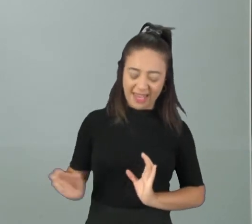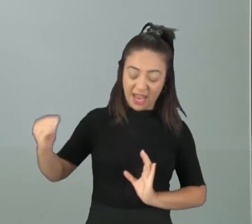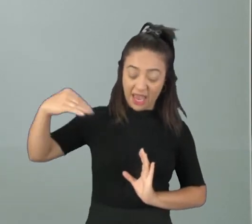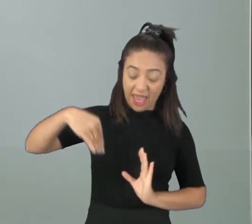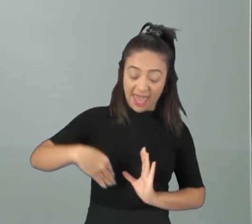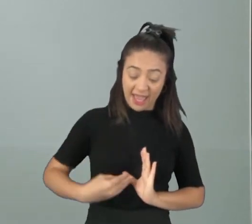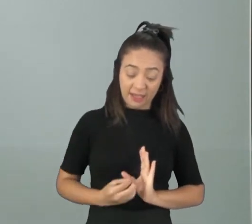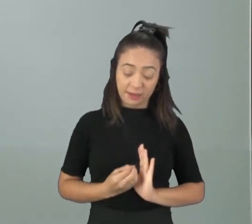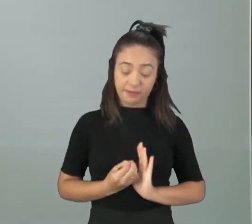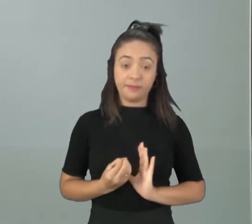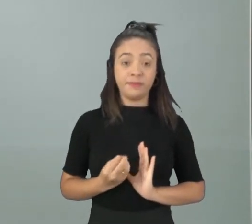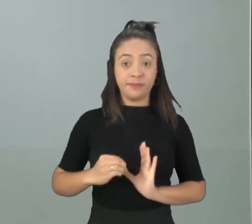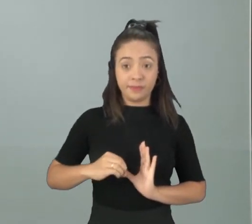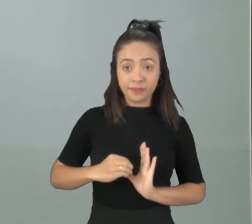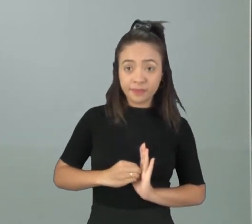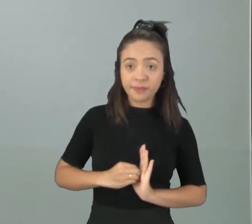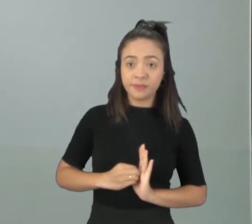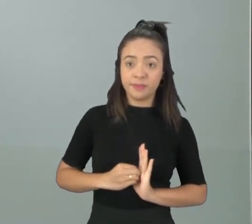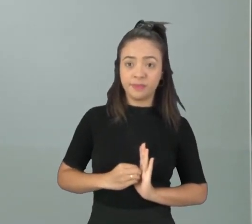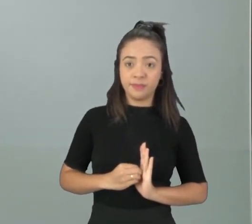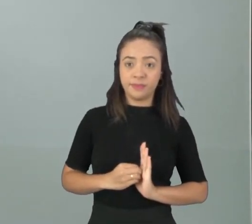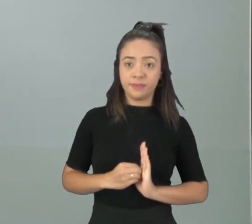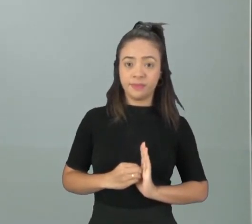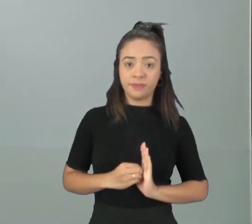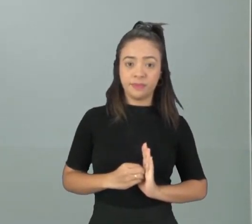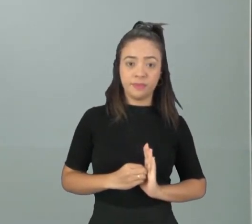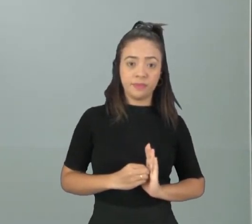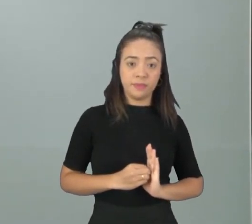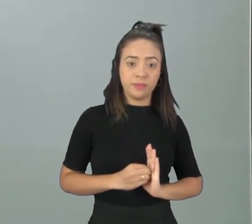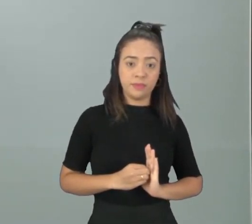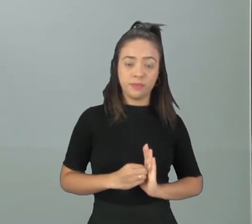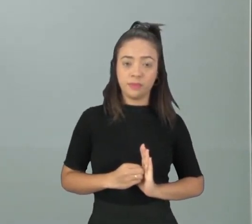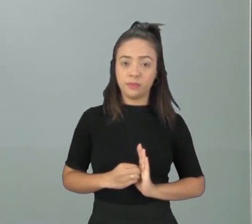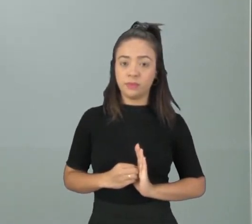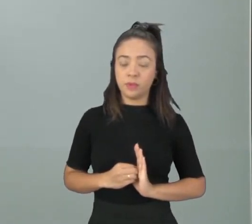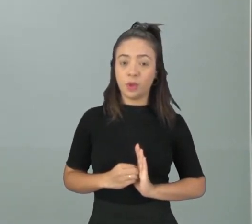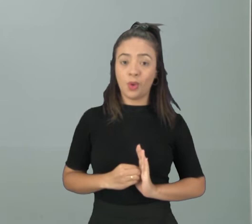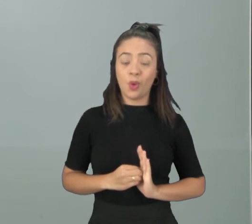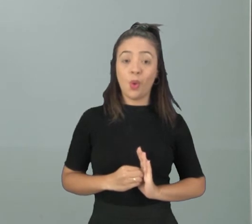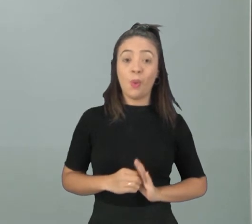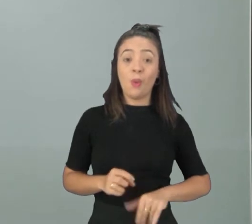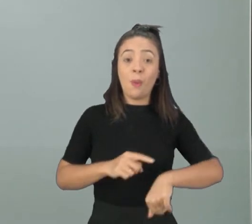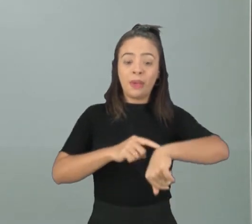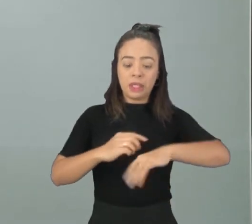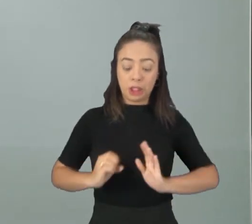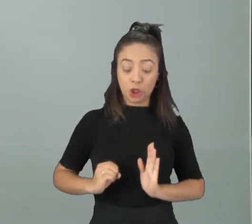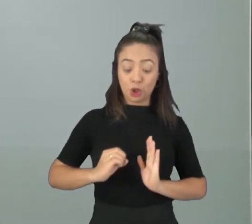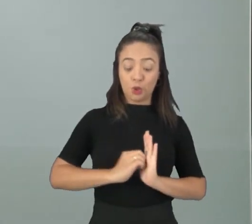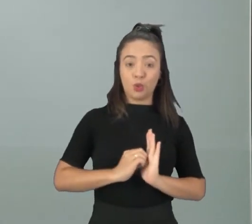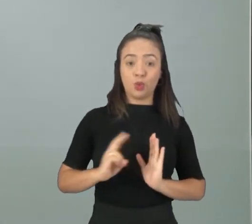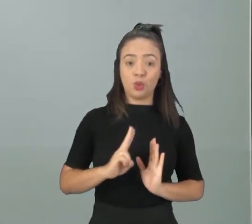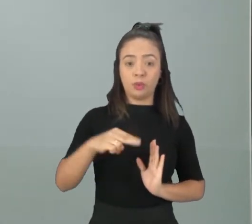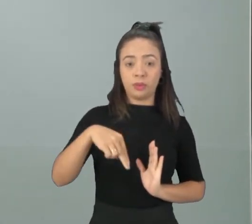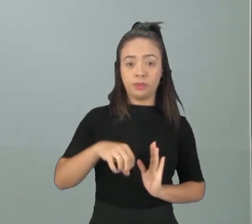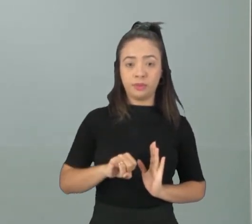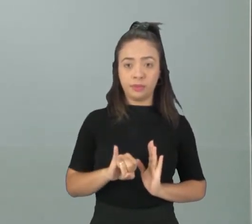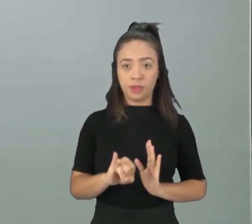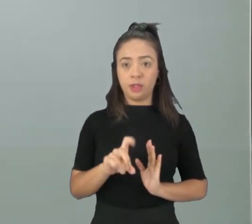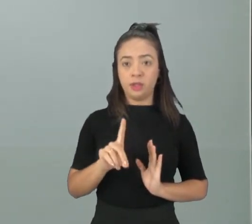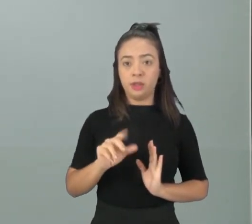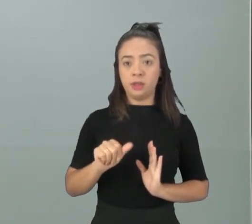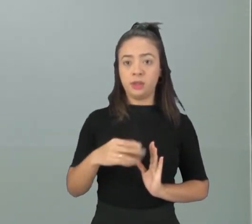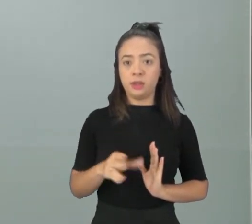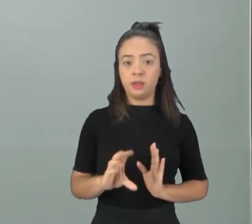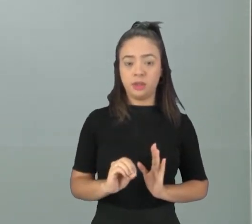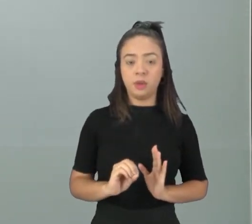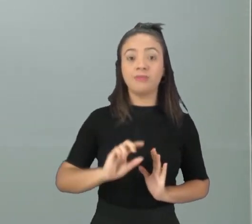fixar à parede uterina. Então, ele se fixa, tá? Esse processo, esse momento da fixação é chamado de nidação, e a partir daí ele começa o